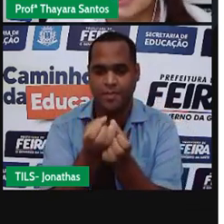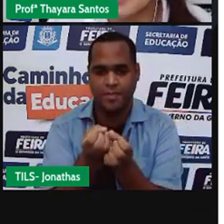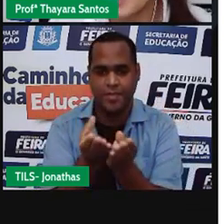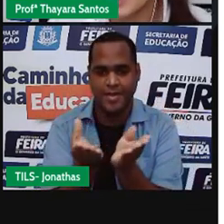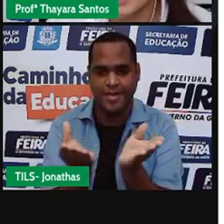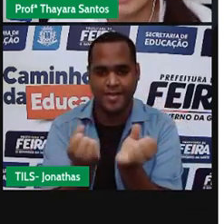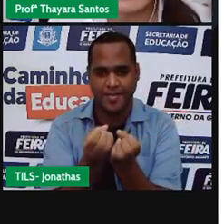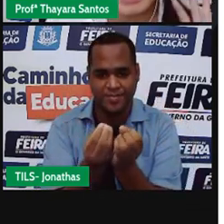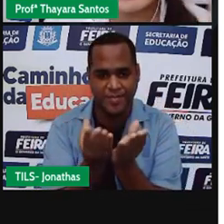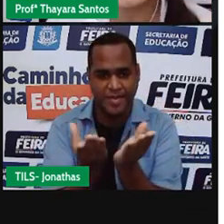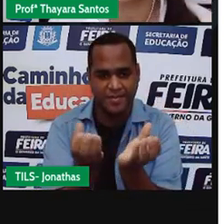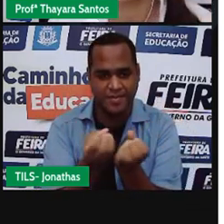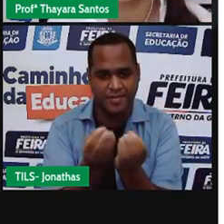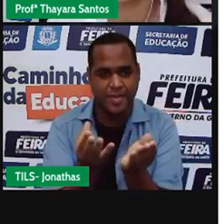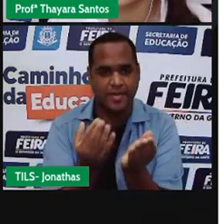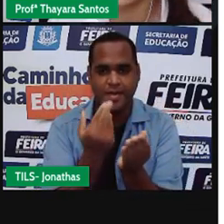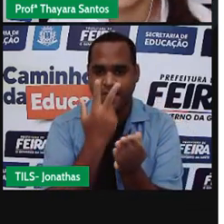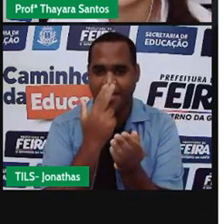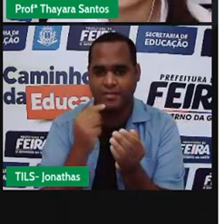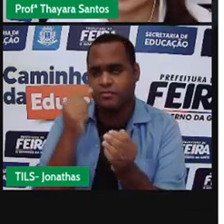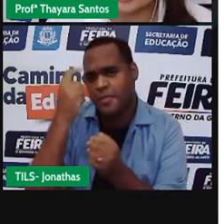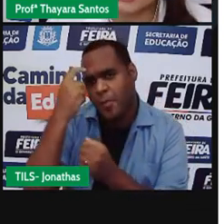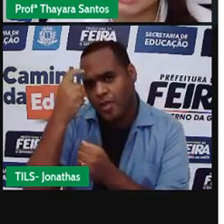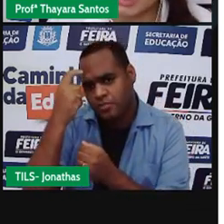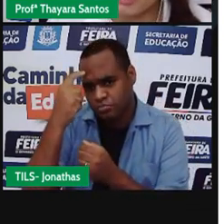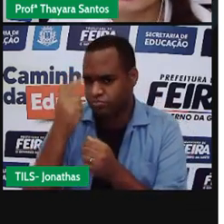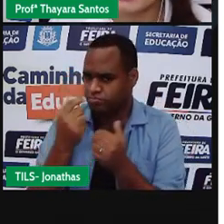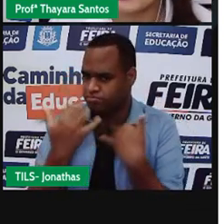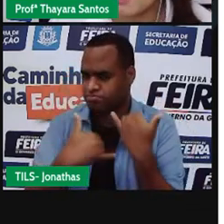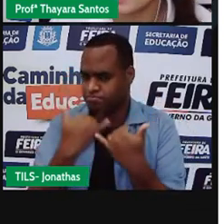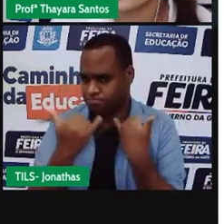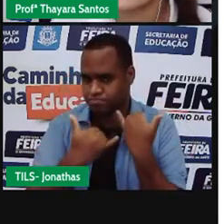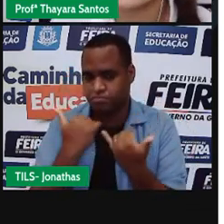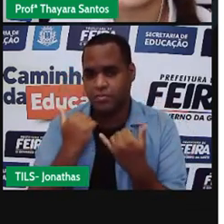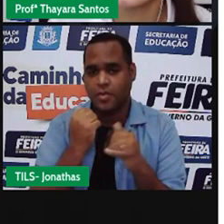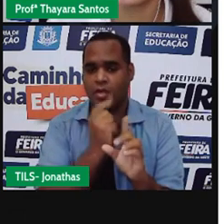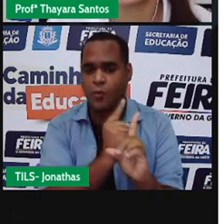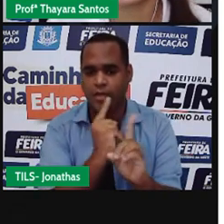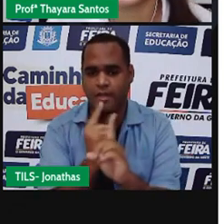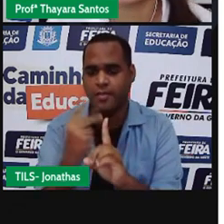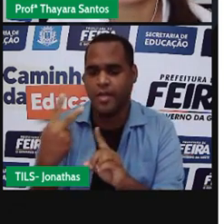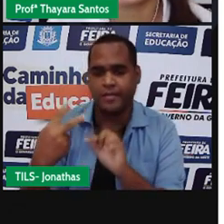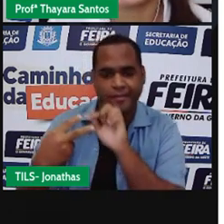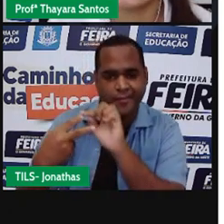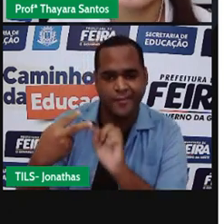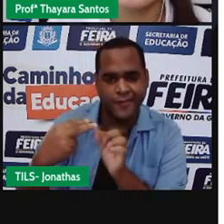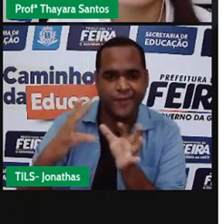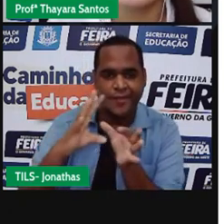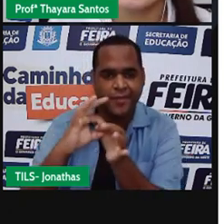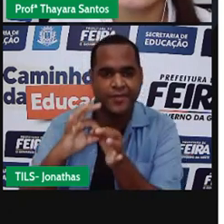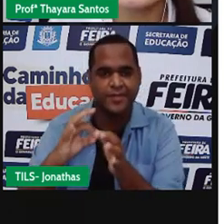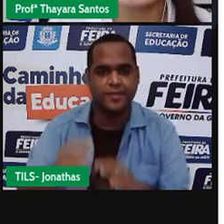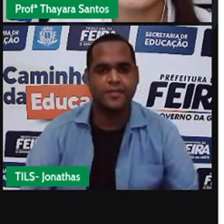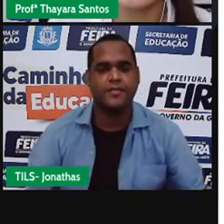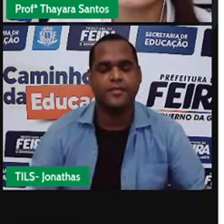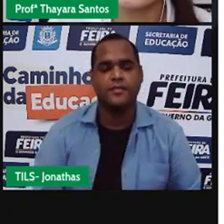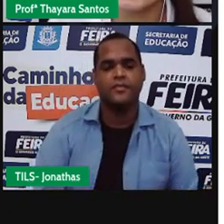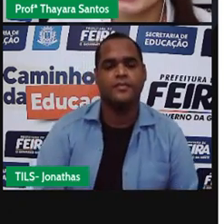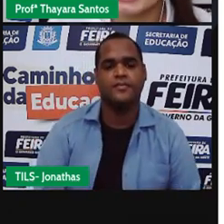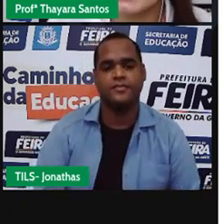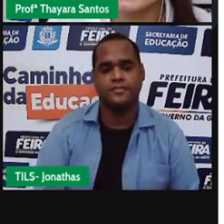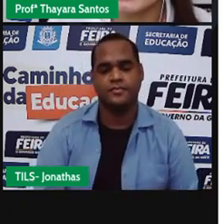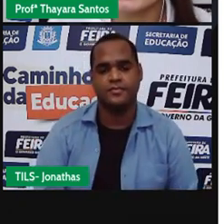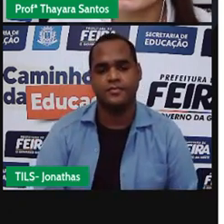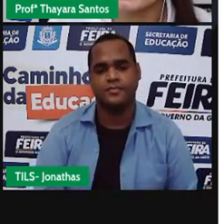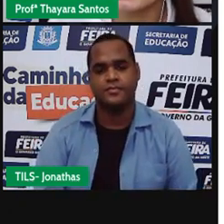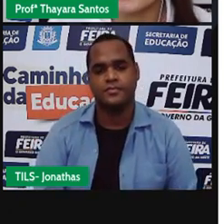dançando. É meio que um jogo da memória. A gente vai ter que encontrar os pares. Vou clicar nesse aqui, ó. Moléculas estão bem